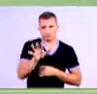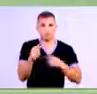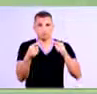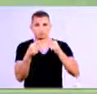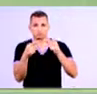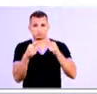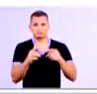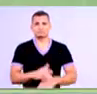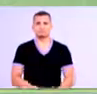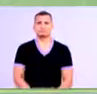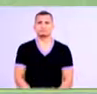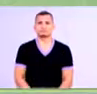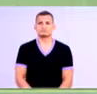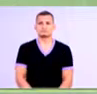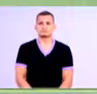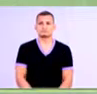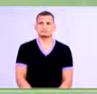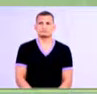delas.